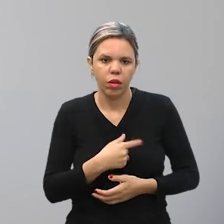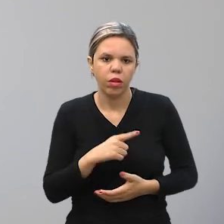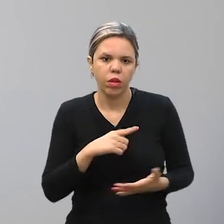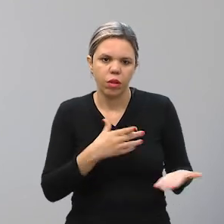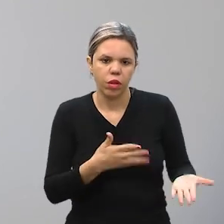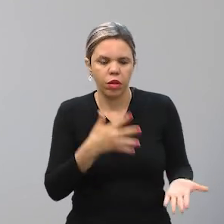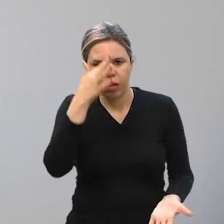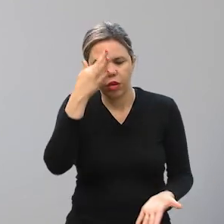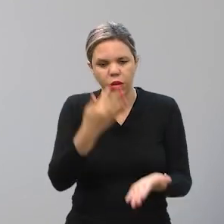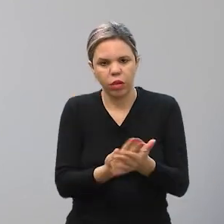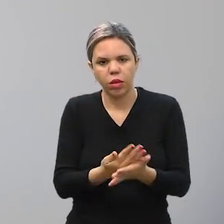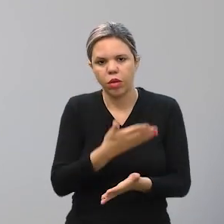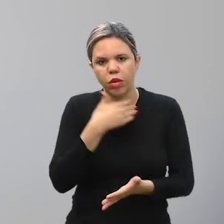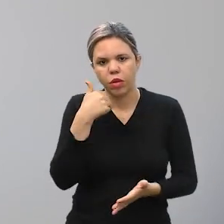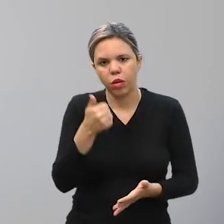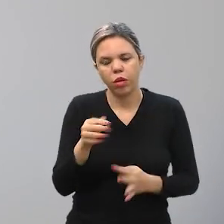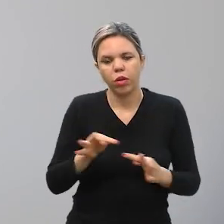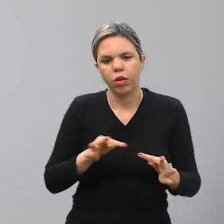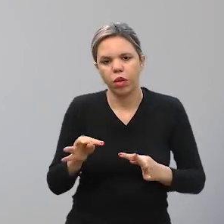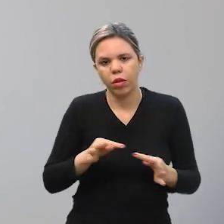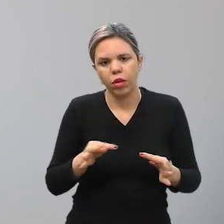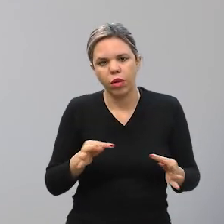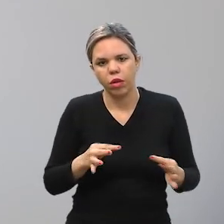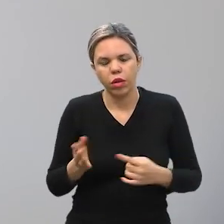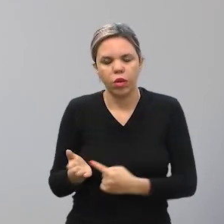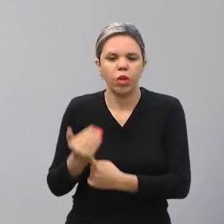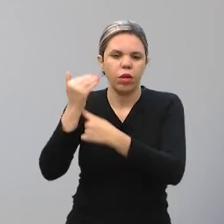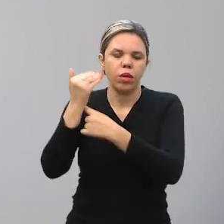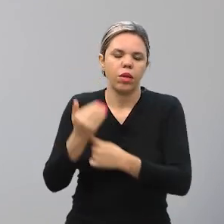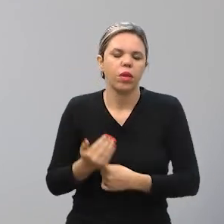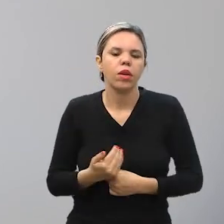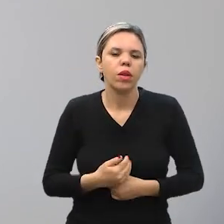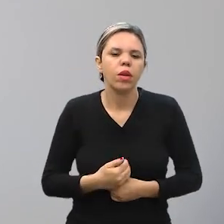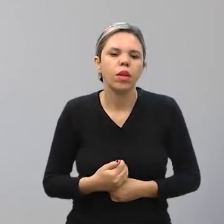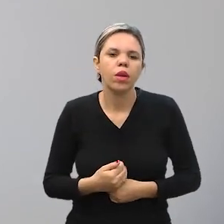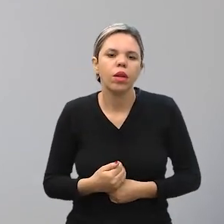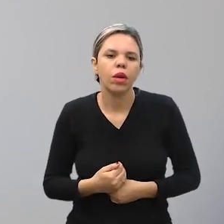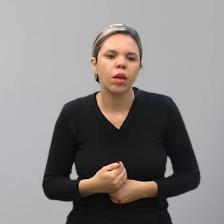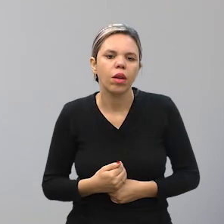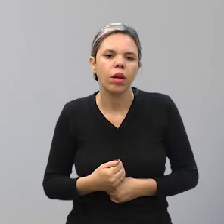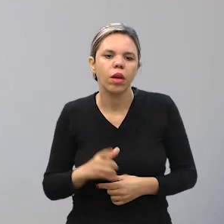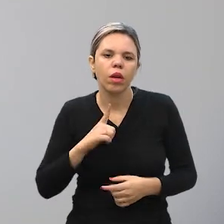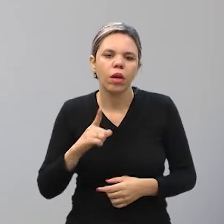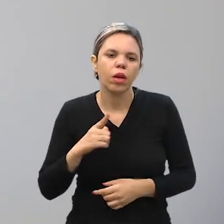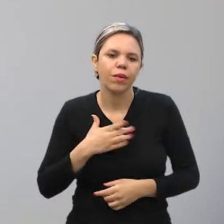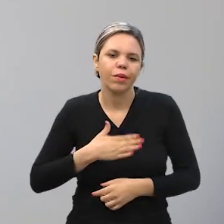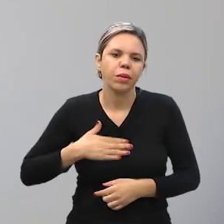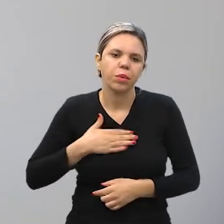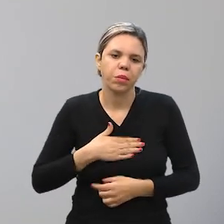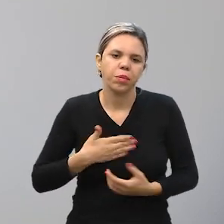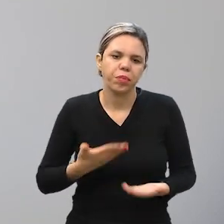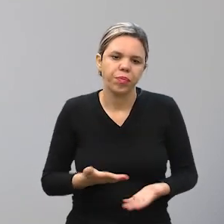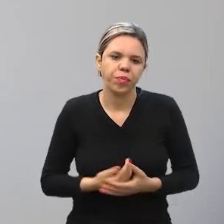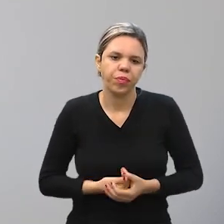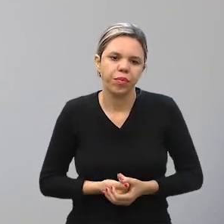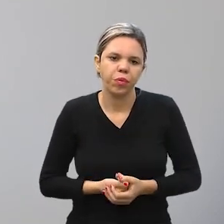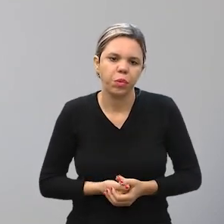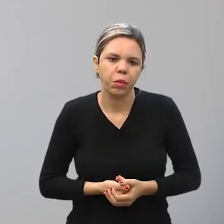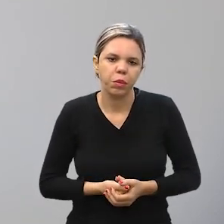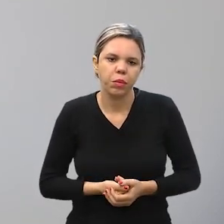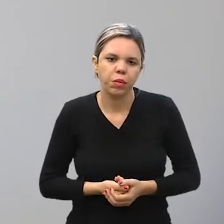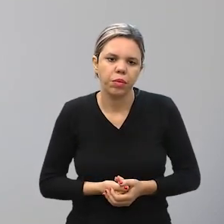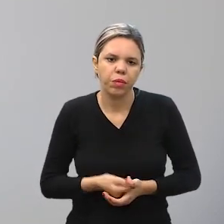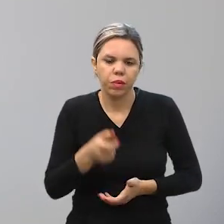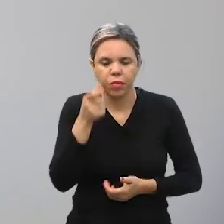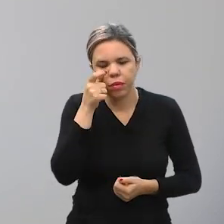gente confia que é o melhor tratamento, com a melhor tecnologia, para ter a satisfação